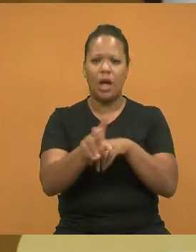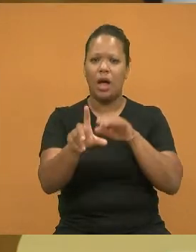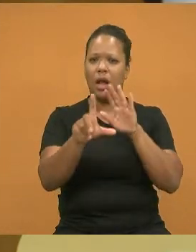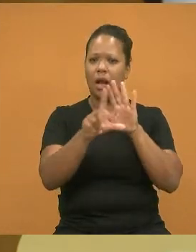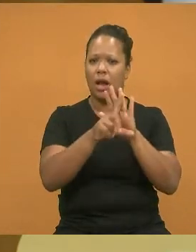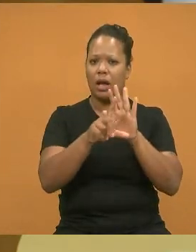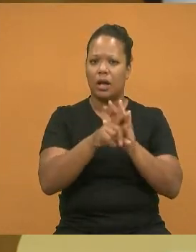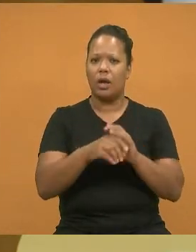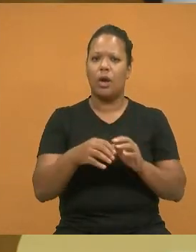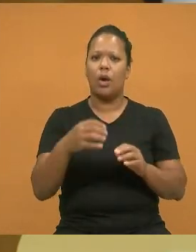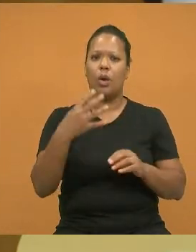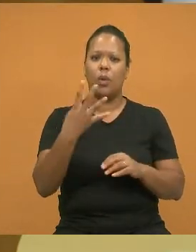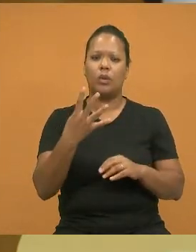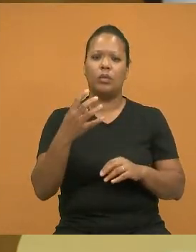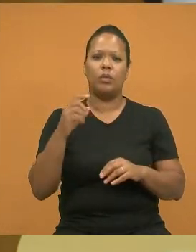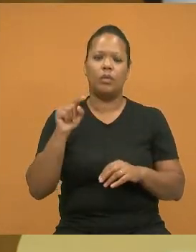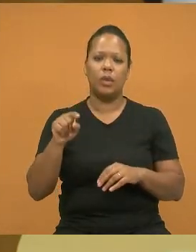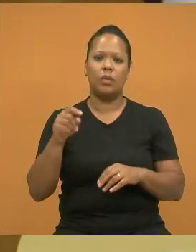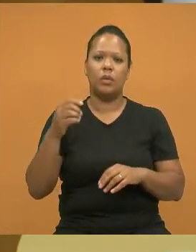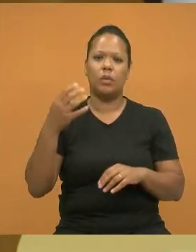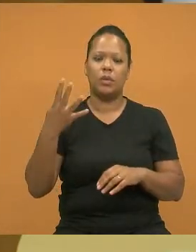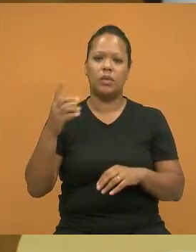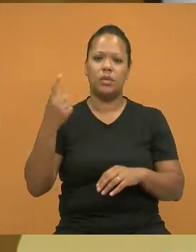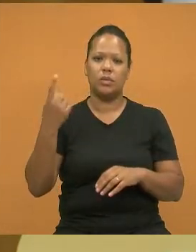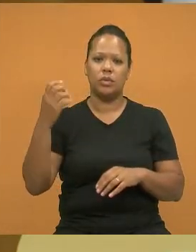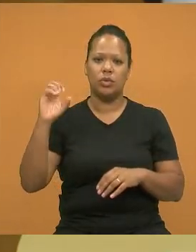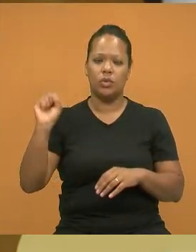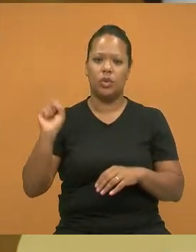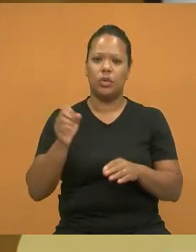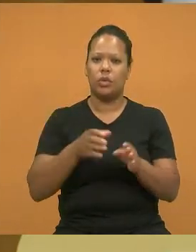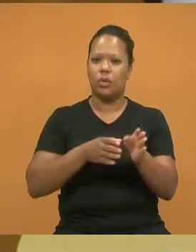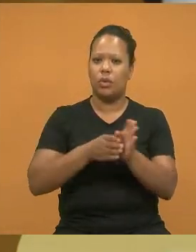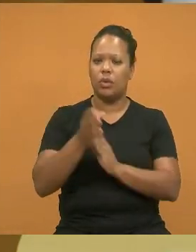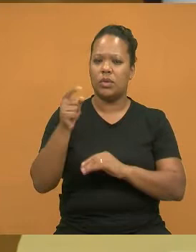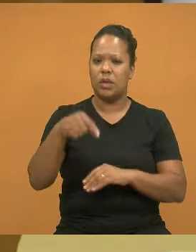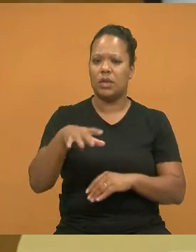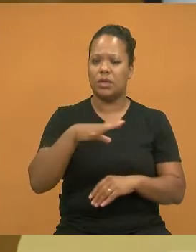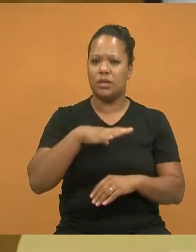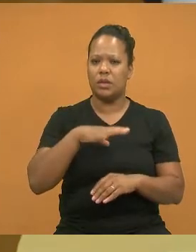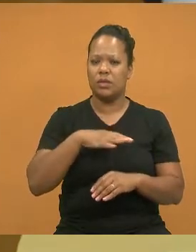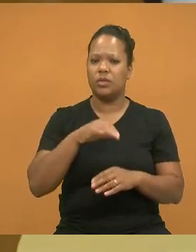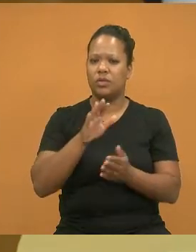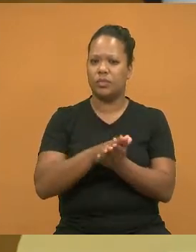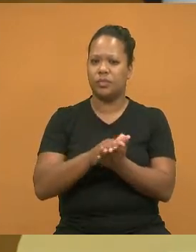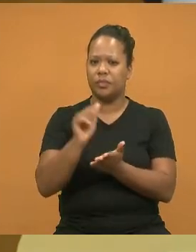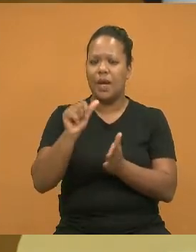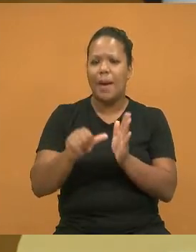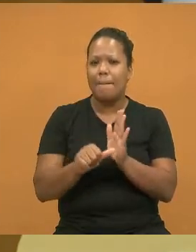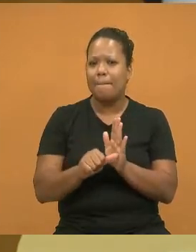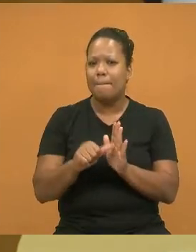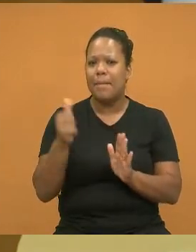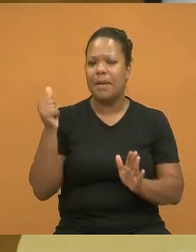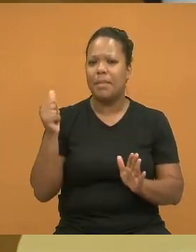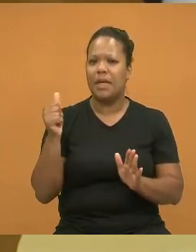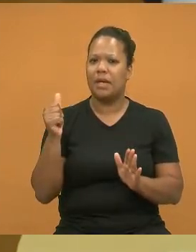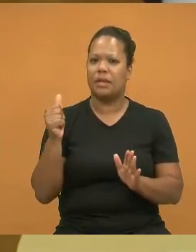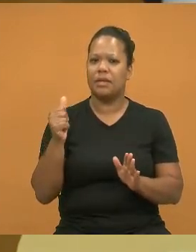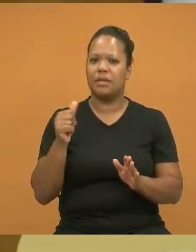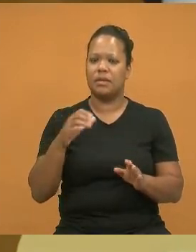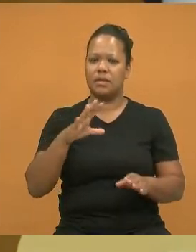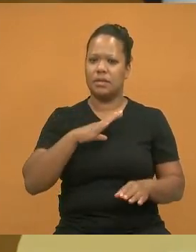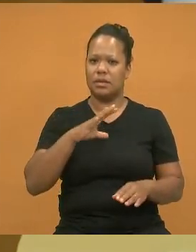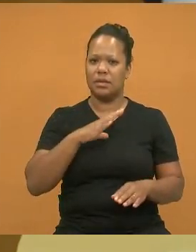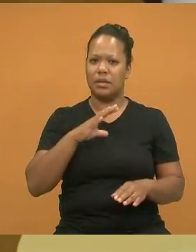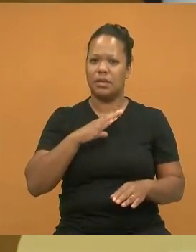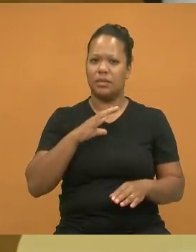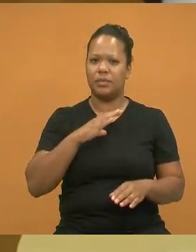Municipal 4.418, que instituiu o Conselho de Jacareí. E foi uma das primeiras cidades que constituiu o Conselho, antes